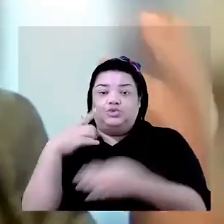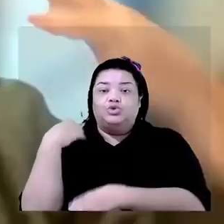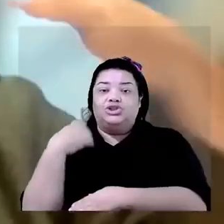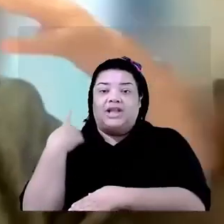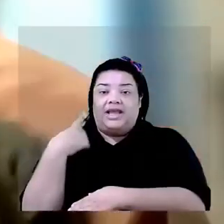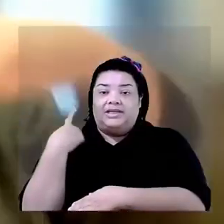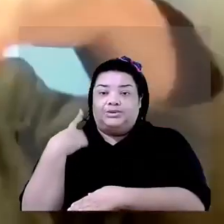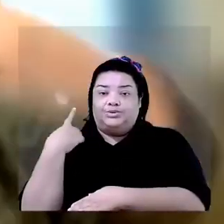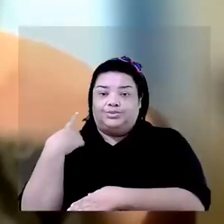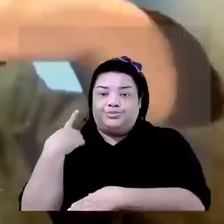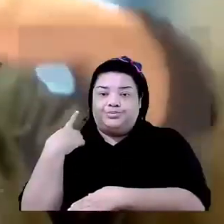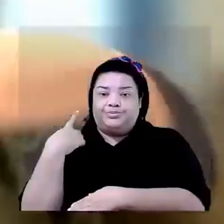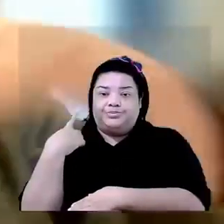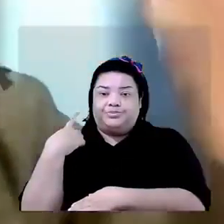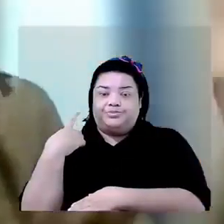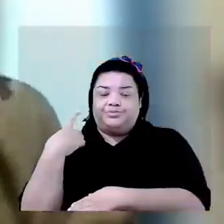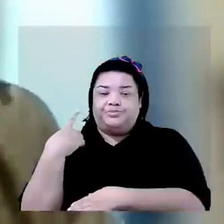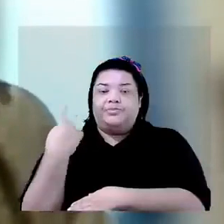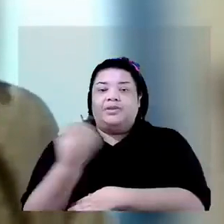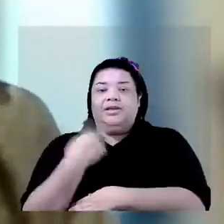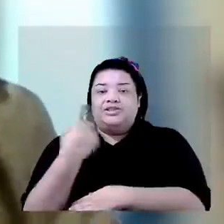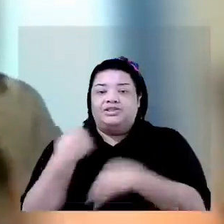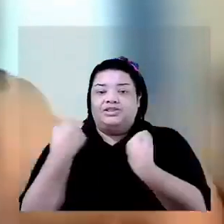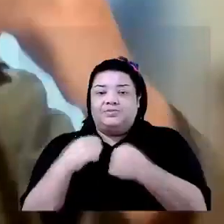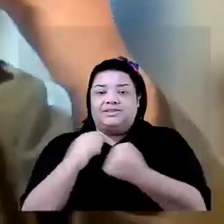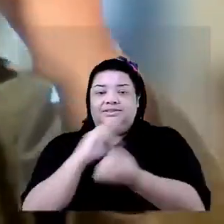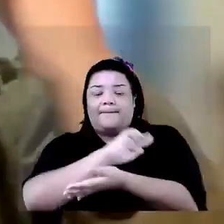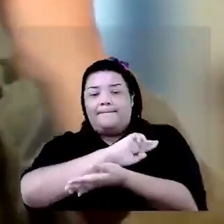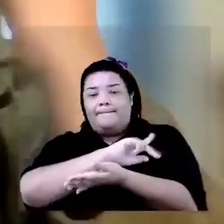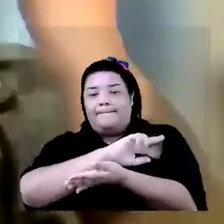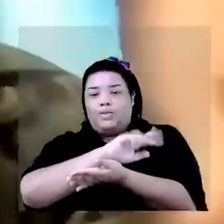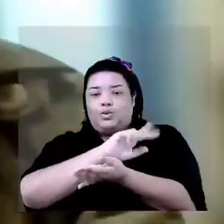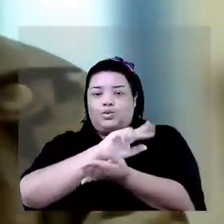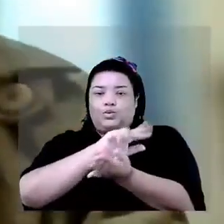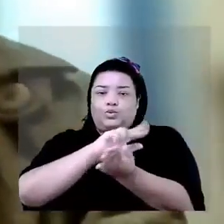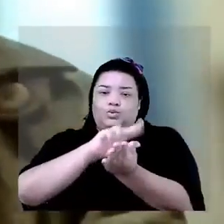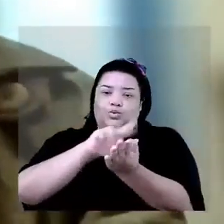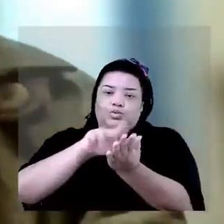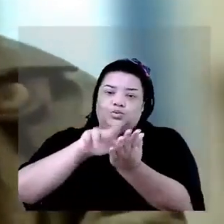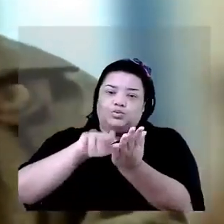tem que ser multidisciplinar e